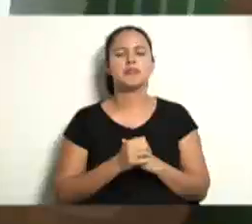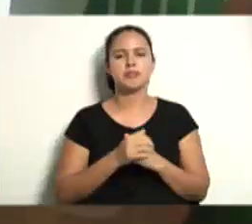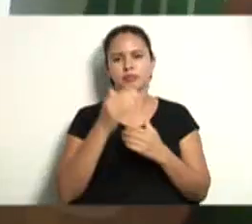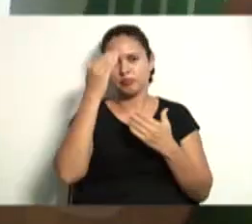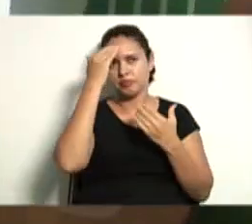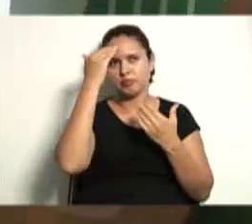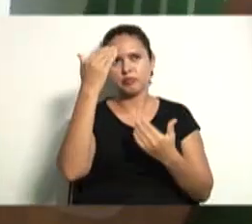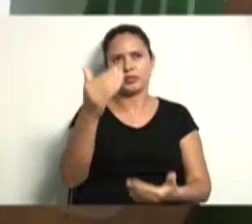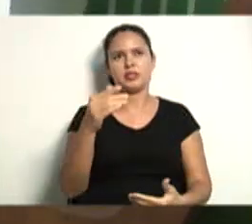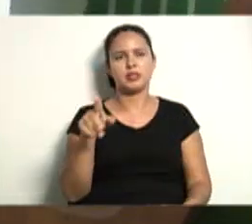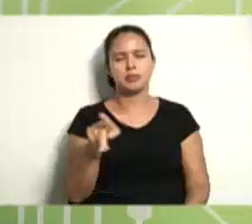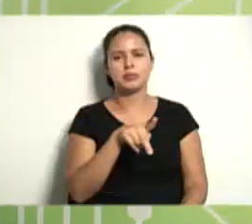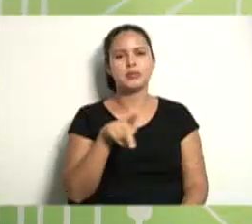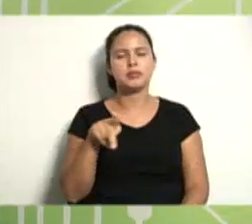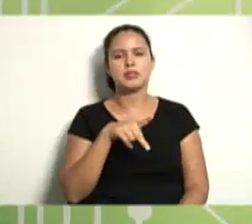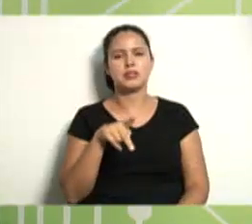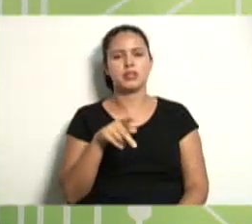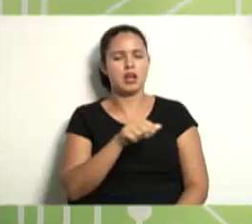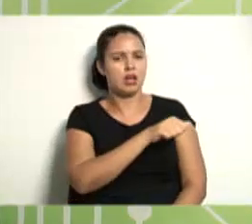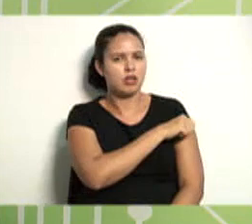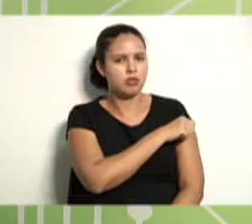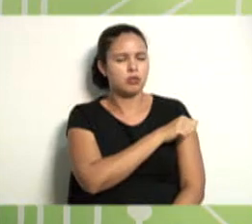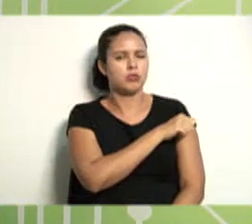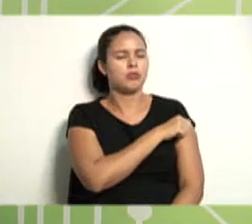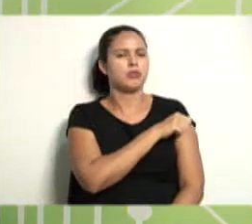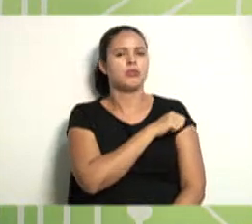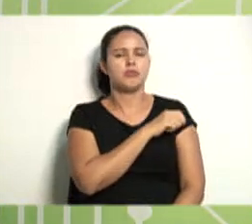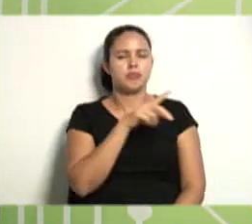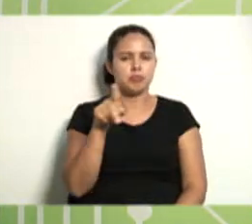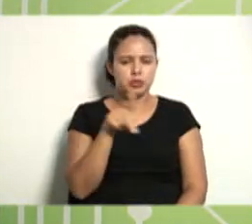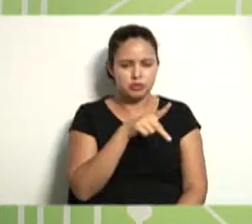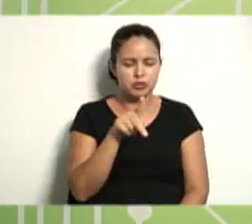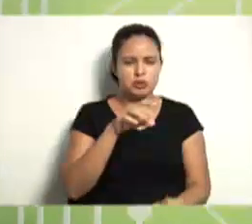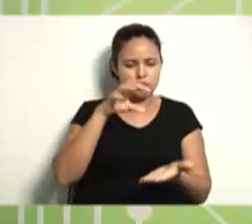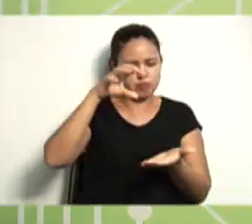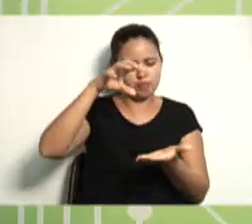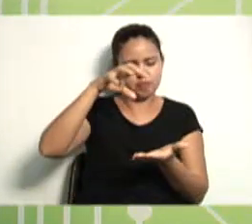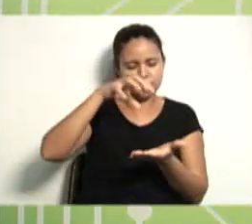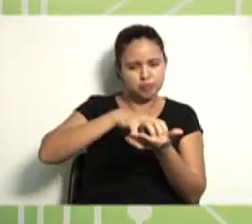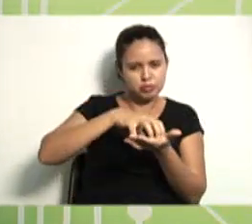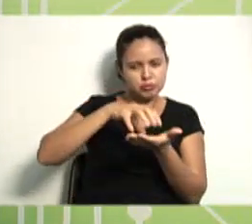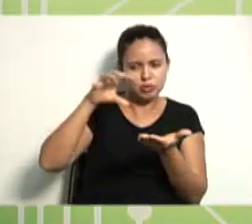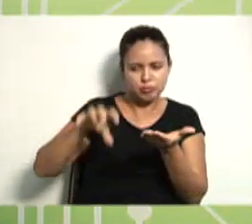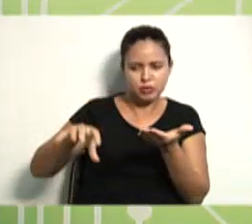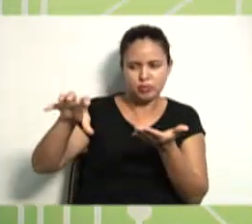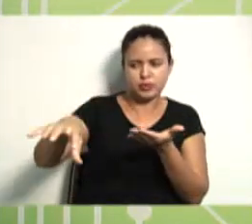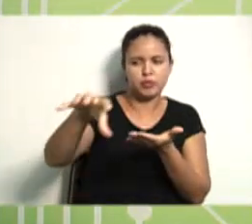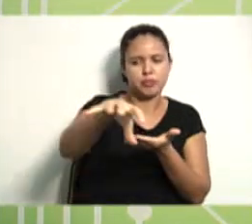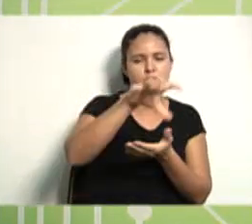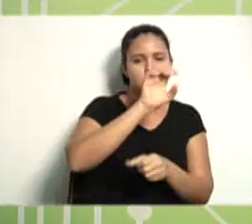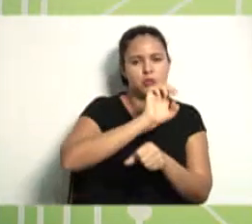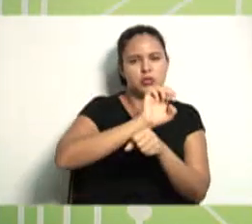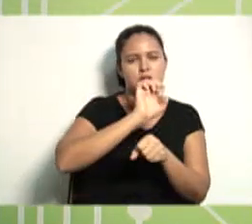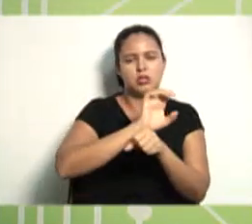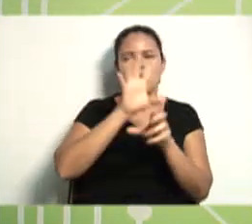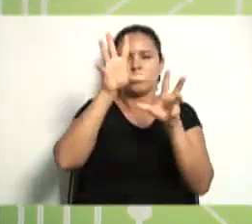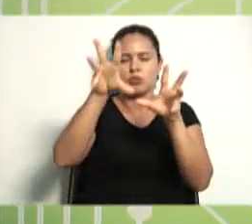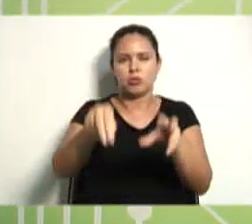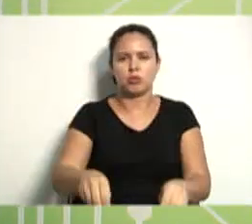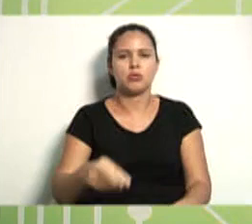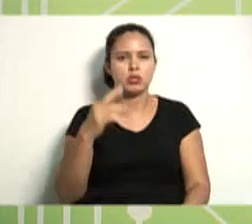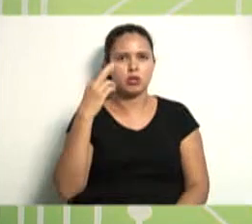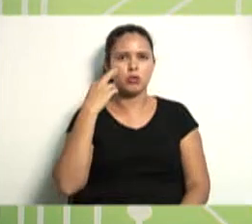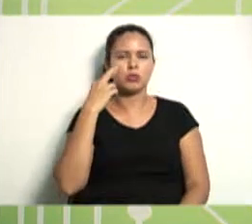Obrigada, professor. Alunos, professores dos polos de todo o estado, essa foi a nossa primeira aula